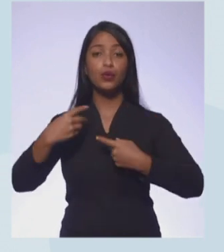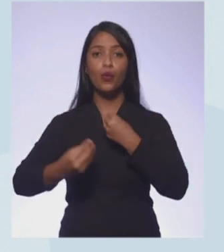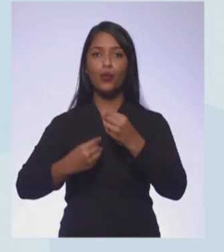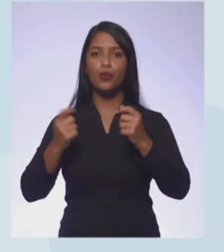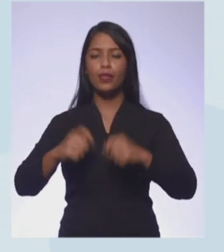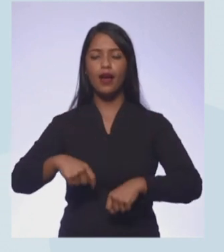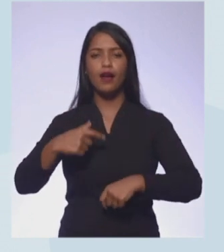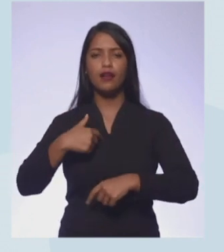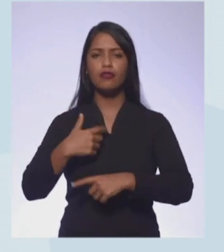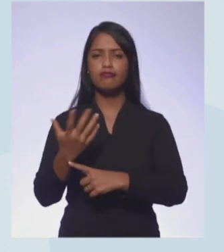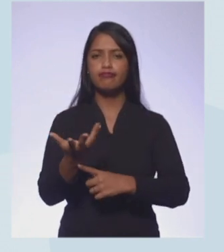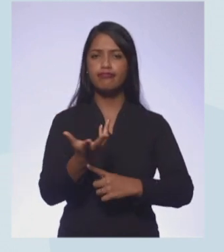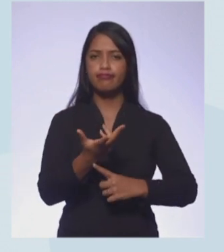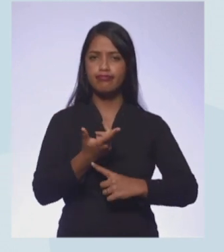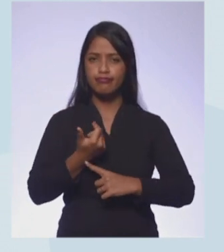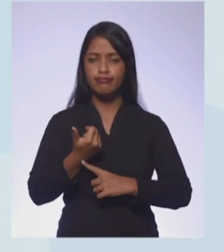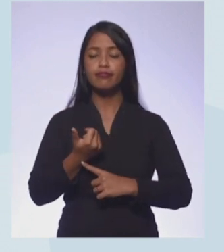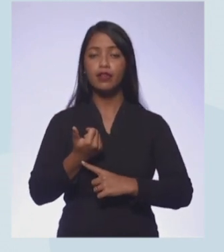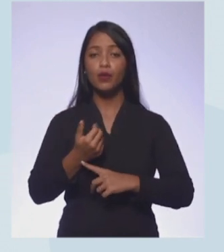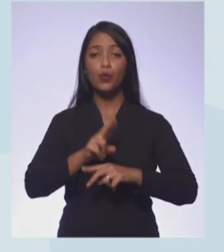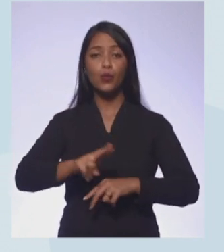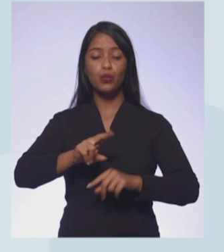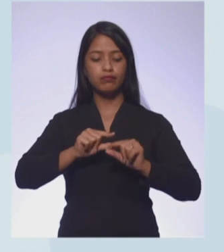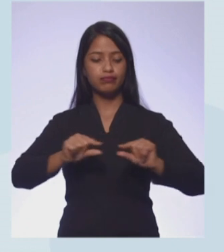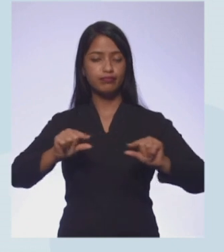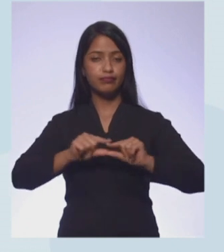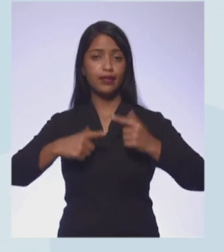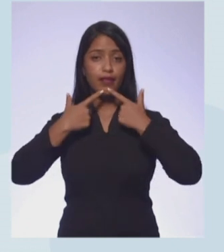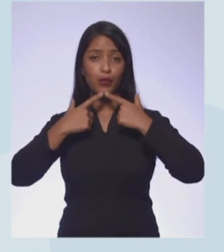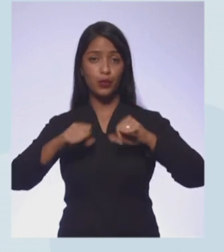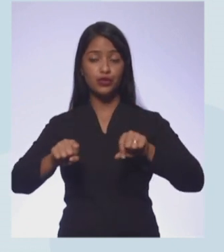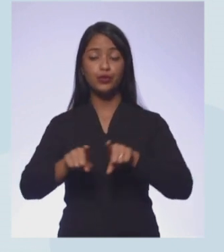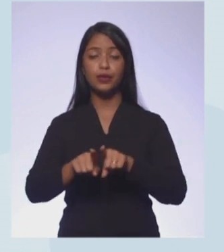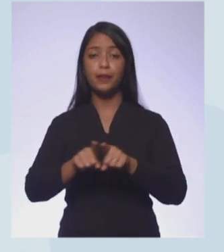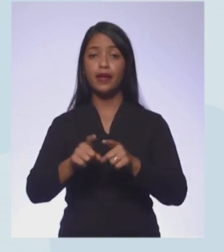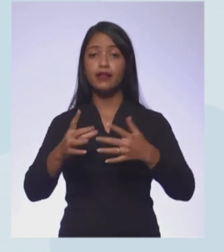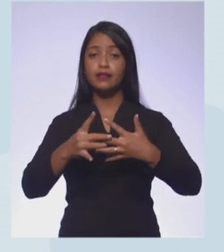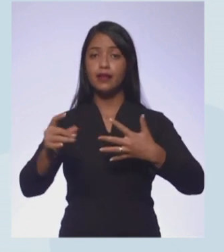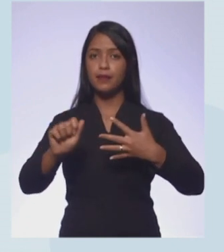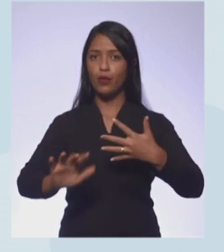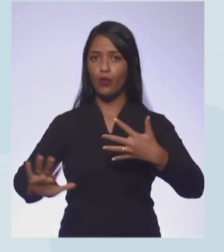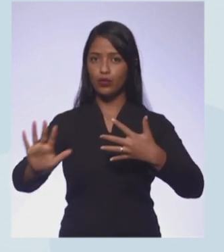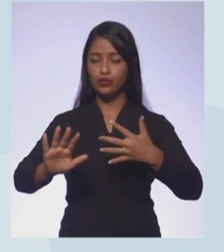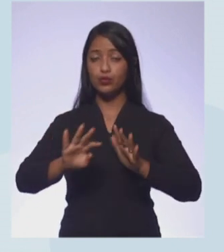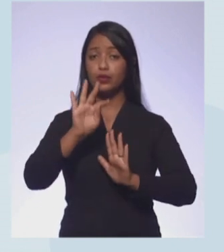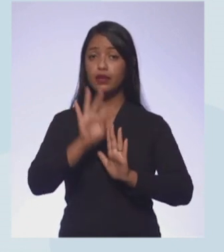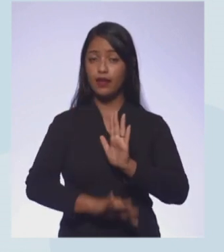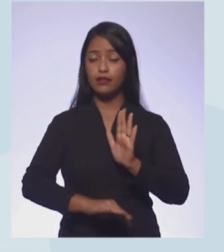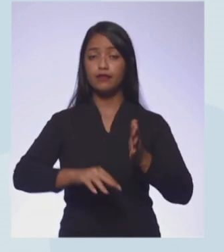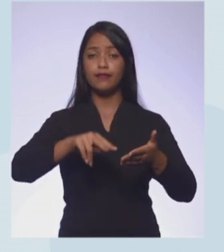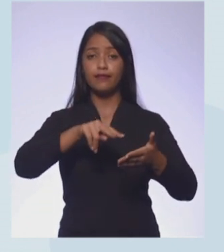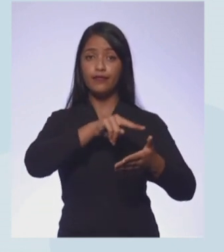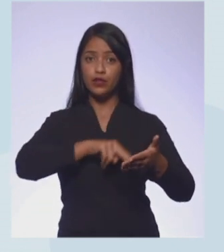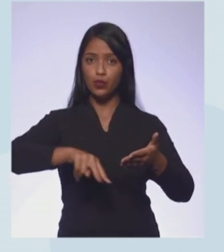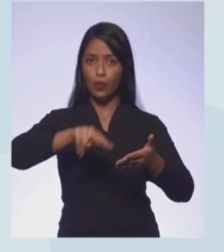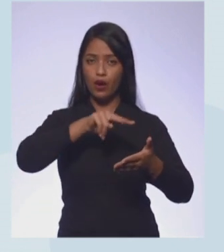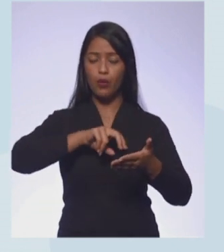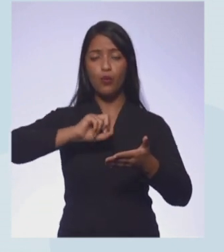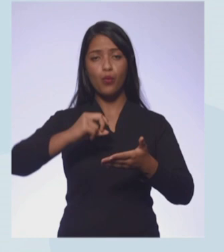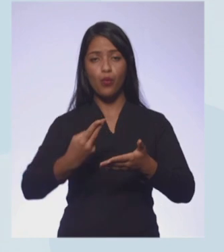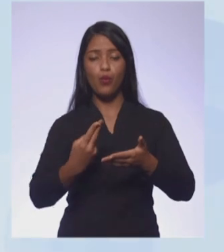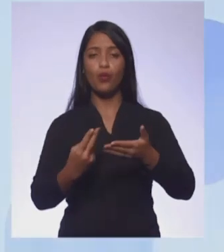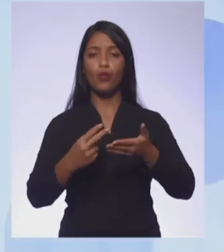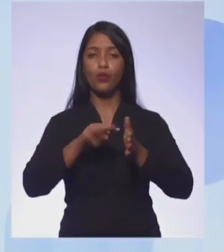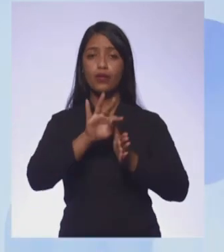convencimento, persuasão, por meios linguísticos e semióticos em textos verbais e não verbais. Vamos